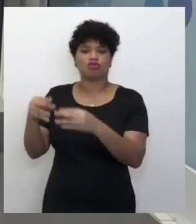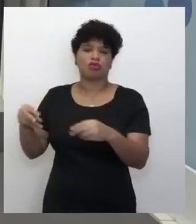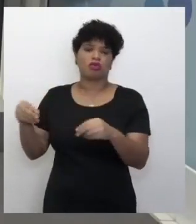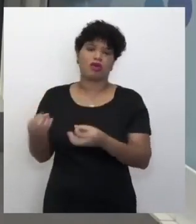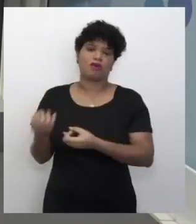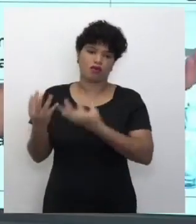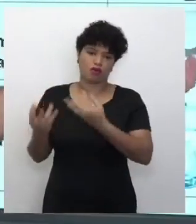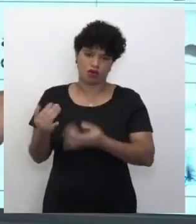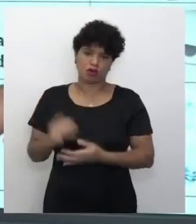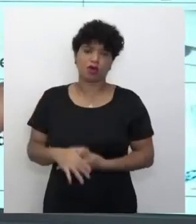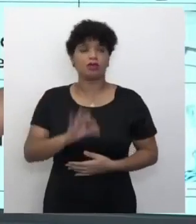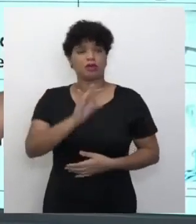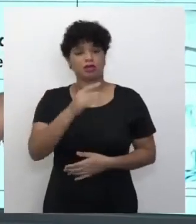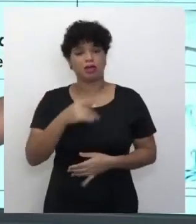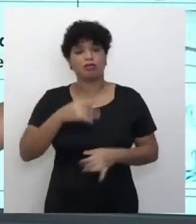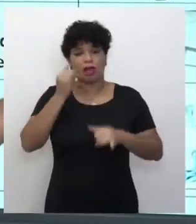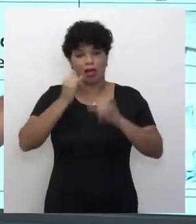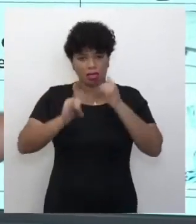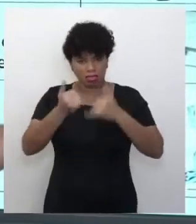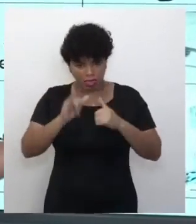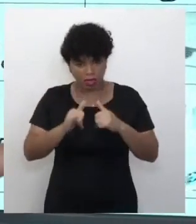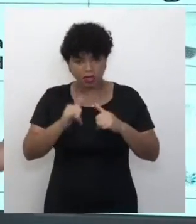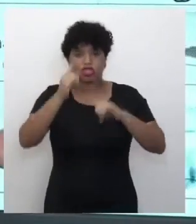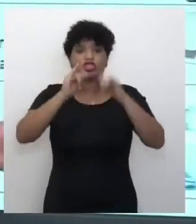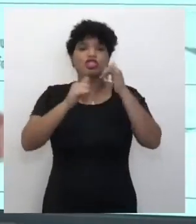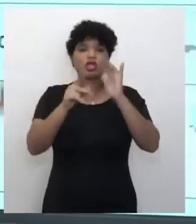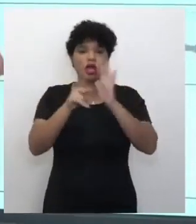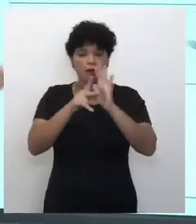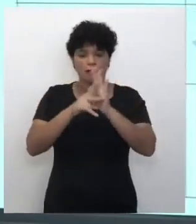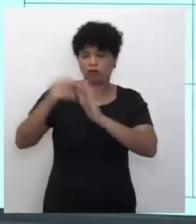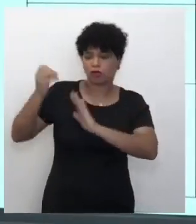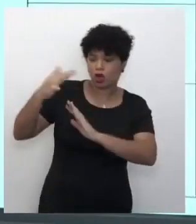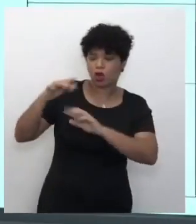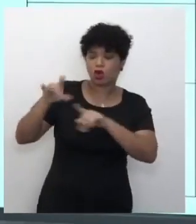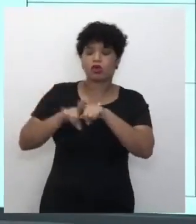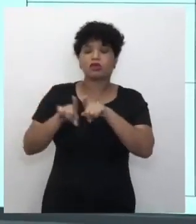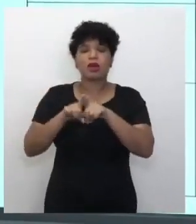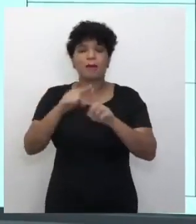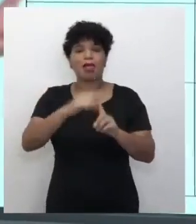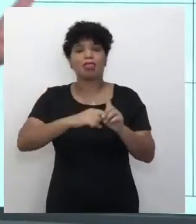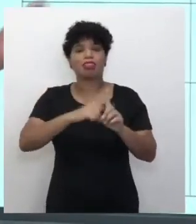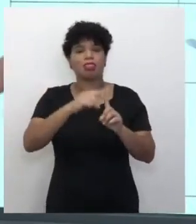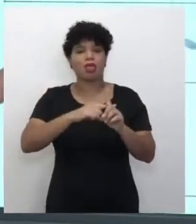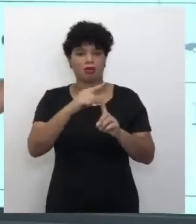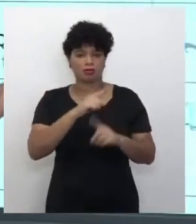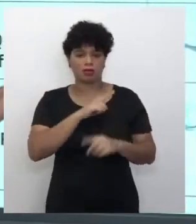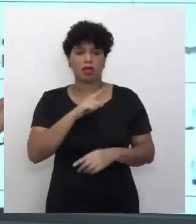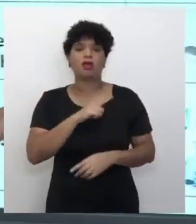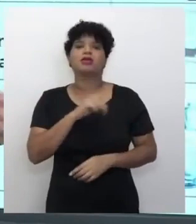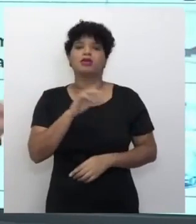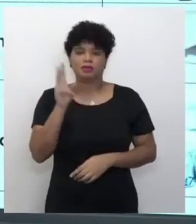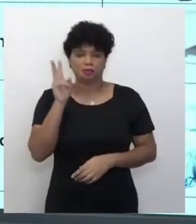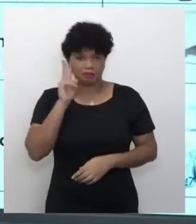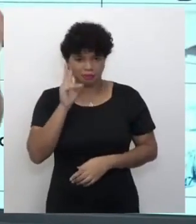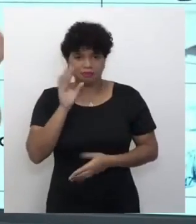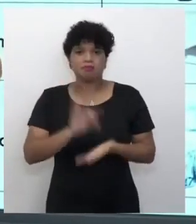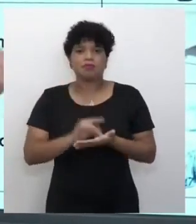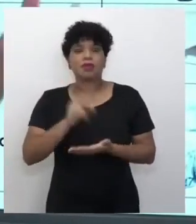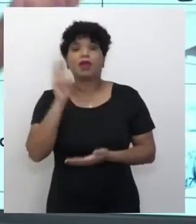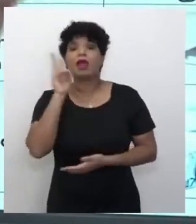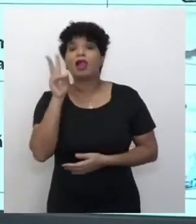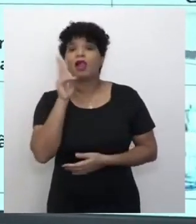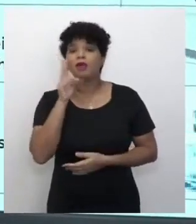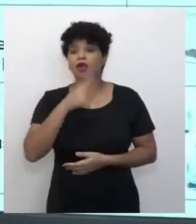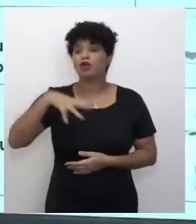da energia que é produzida, né, a energia luminosa e a energia térmica, né, nós temos aí, né, muito bem lembrado, a produção de